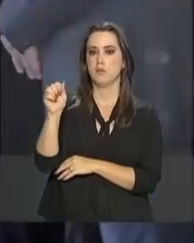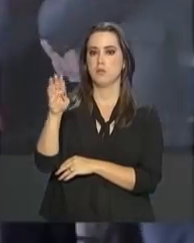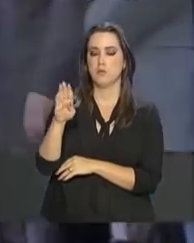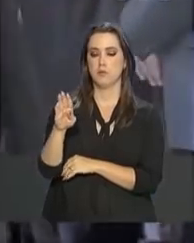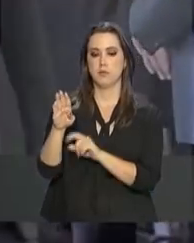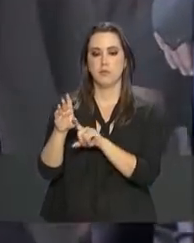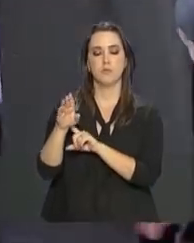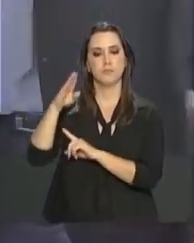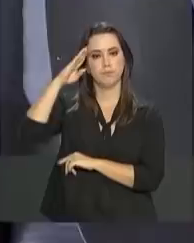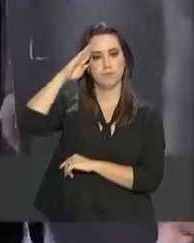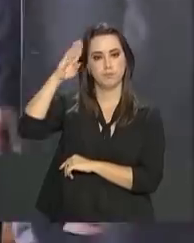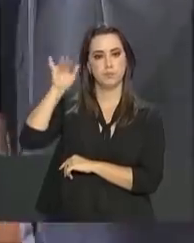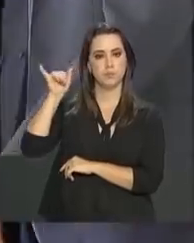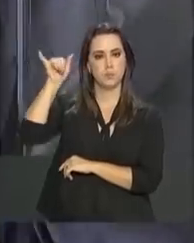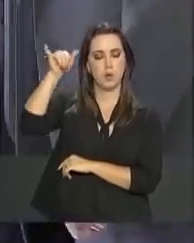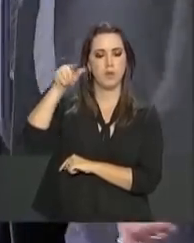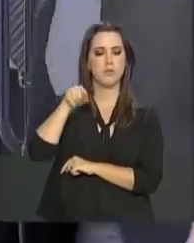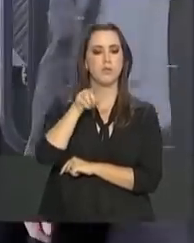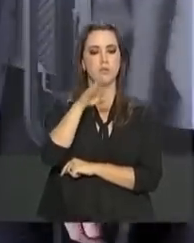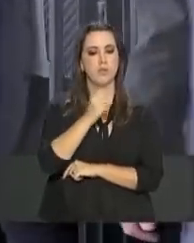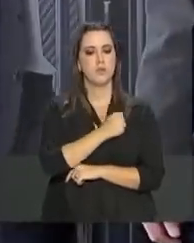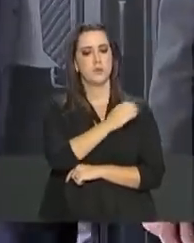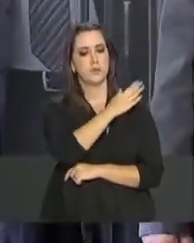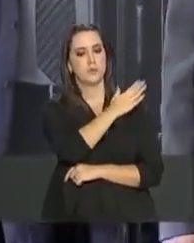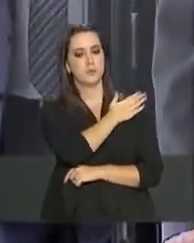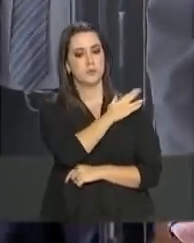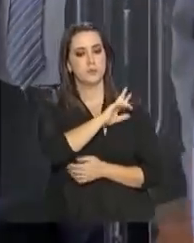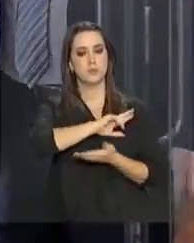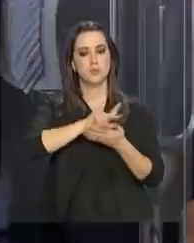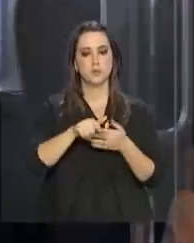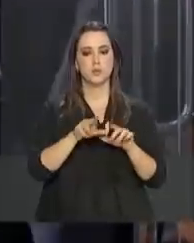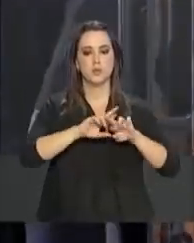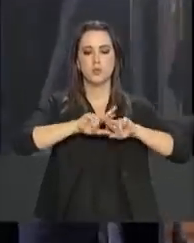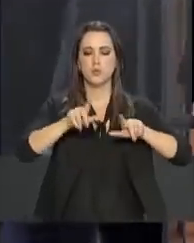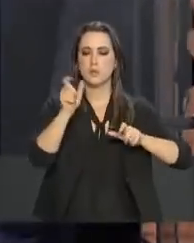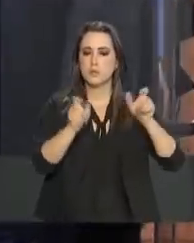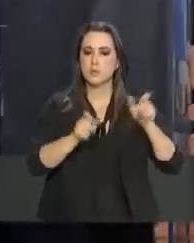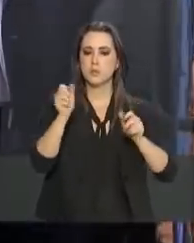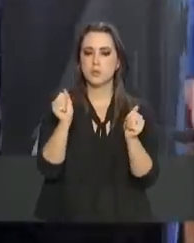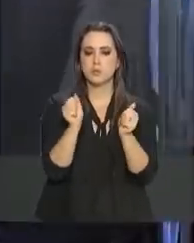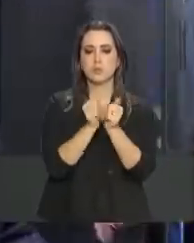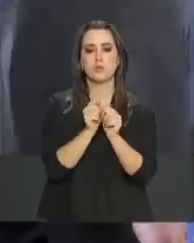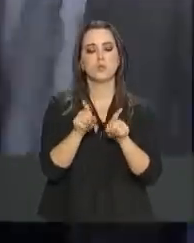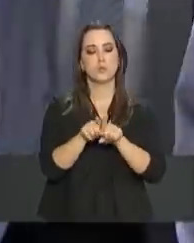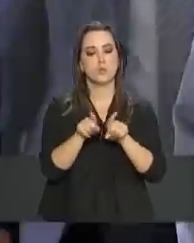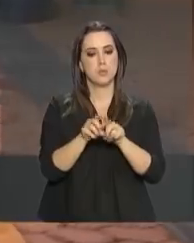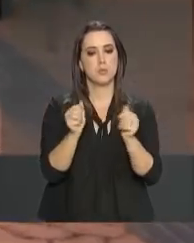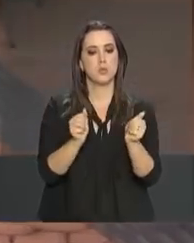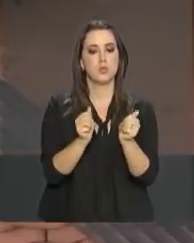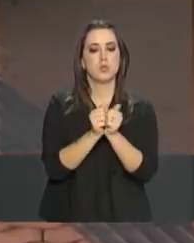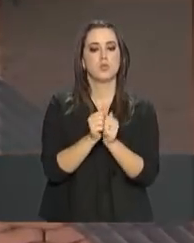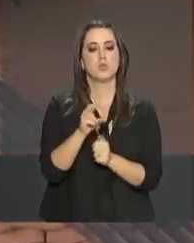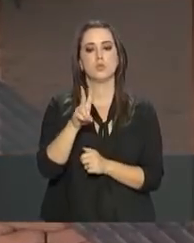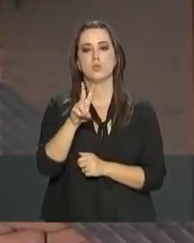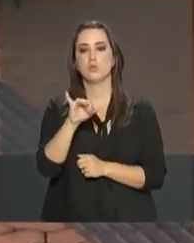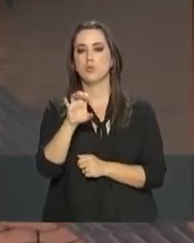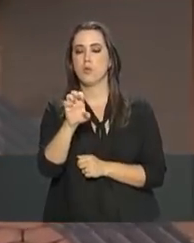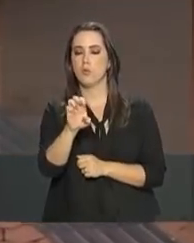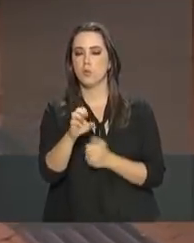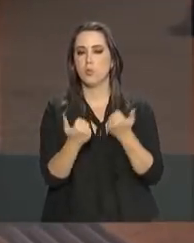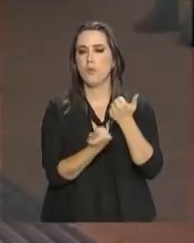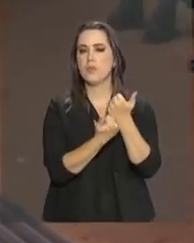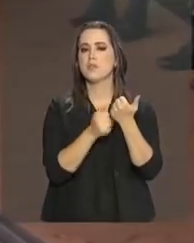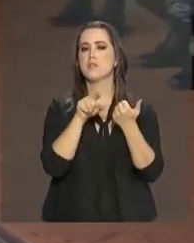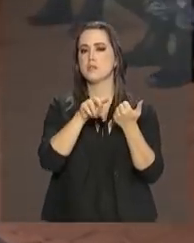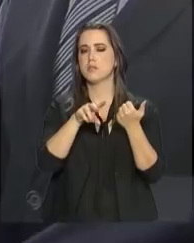além do tenente brigadeiro nivaldo luiz rossato e oficiais da aeronáutica estavam com ele o vice presidente e general